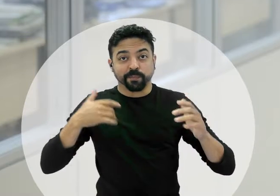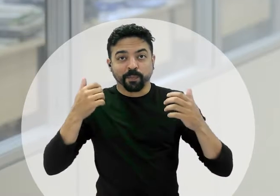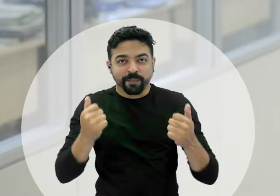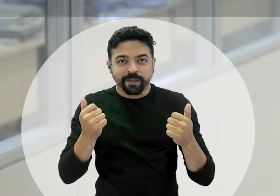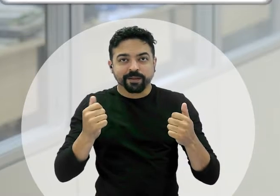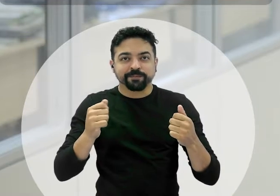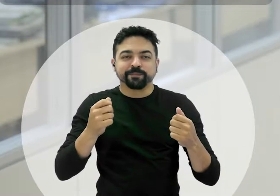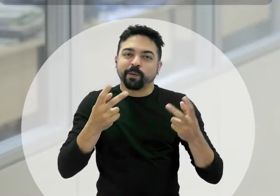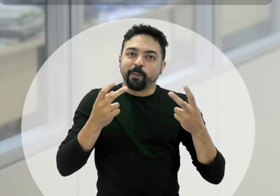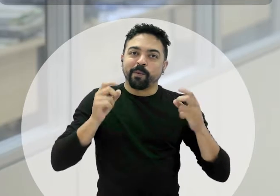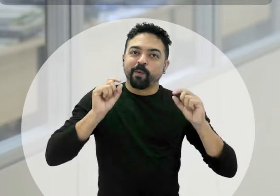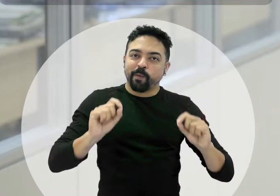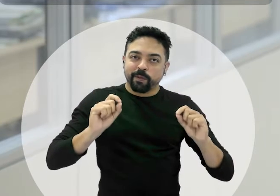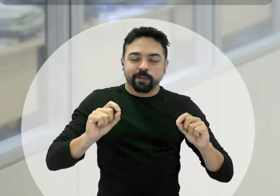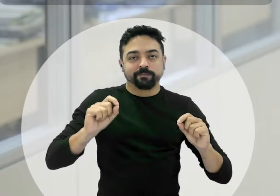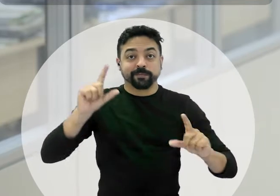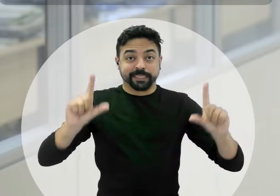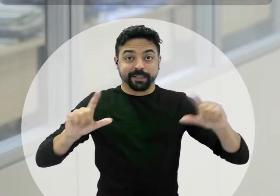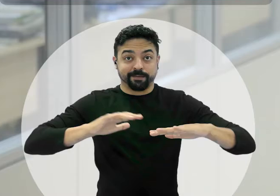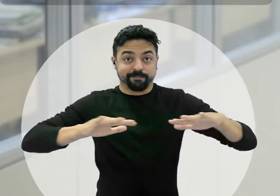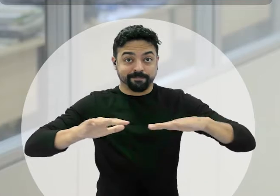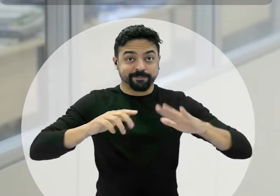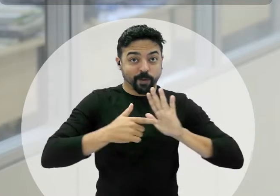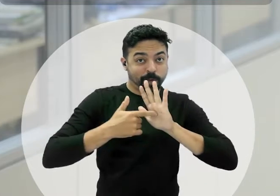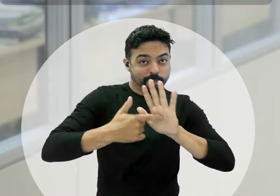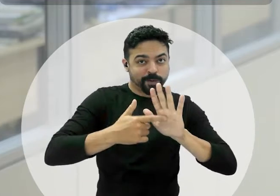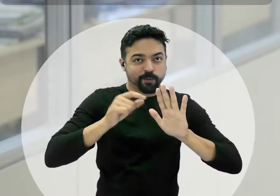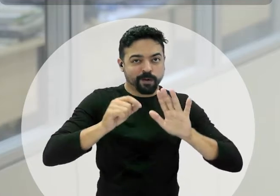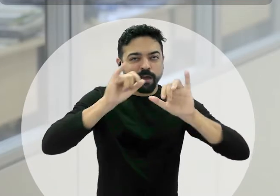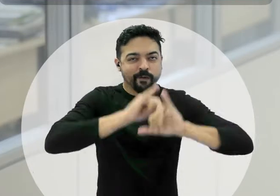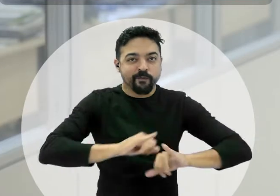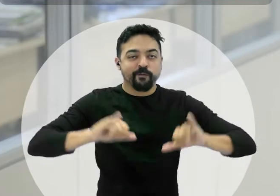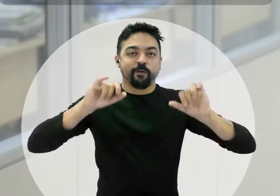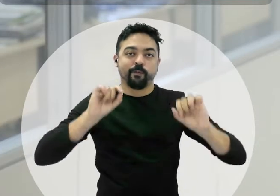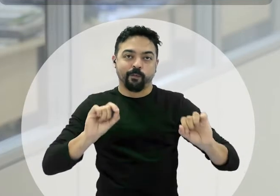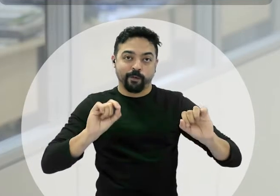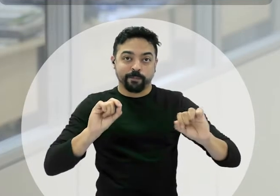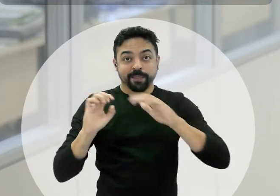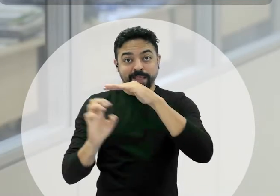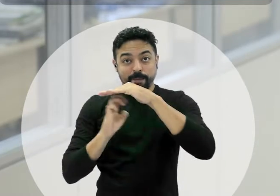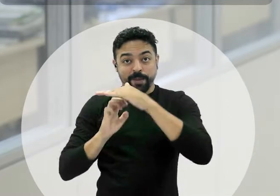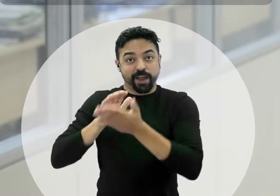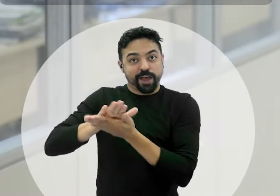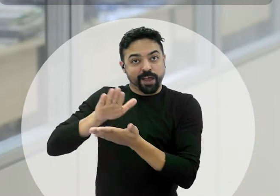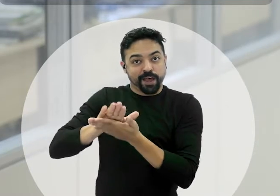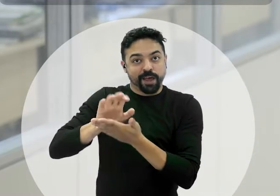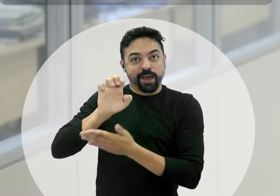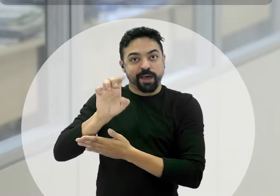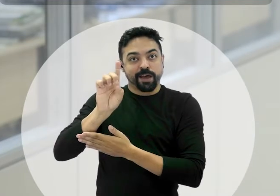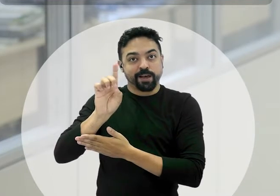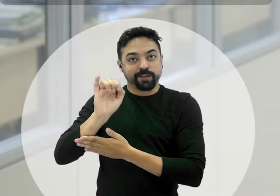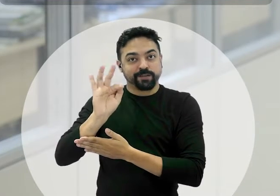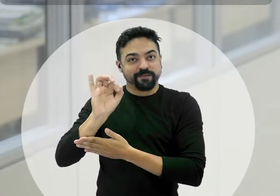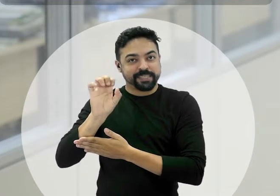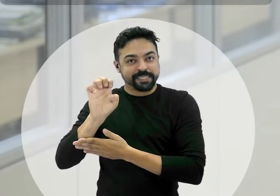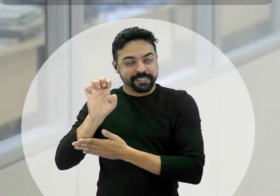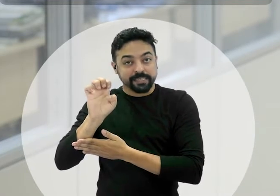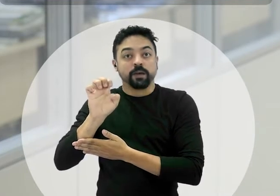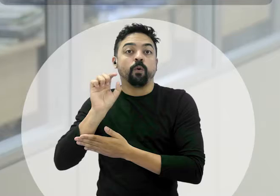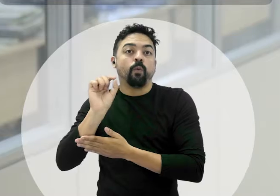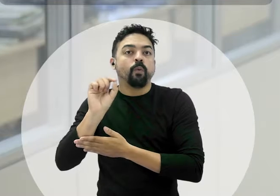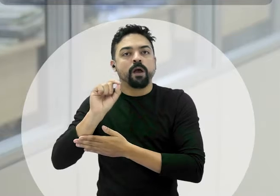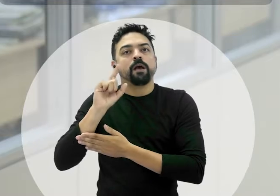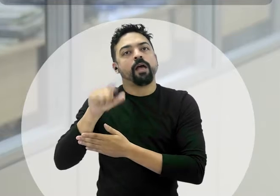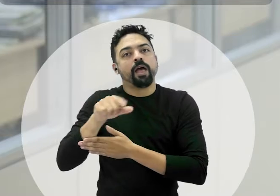pessoal, tudo beleza? Olha só, nós começamos o Ação desta semana informando que a editora do IFCE, a Edifice, lançou edital